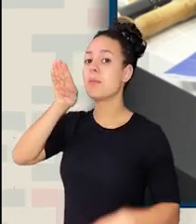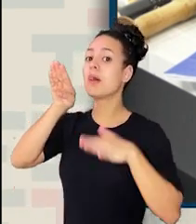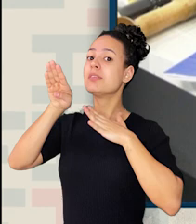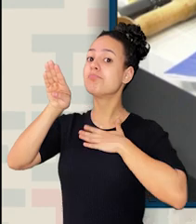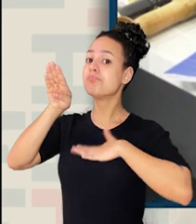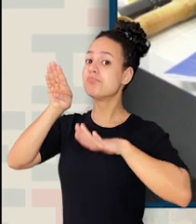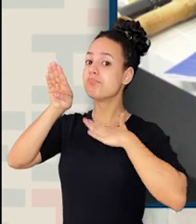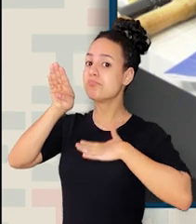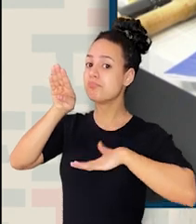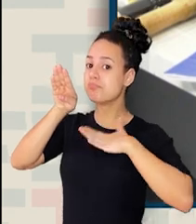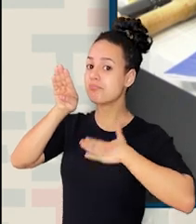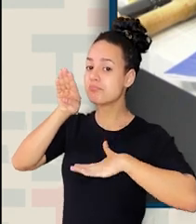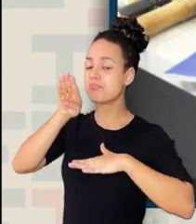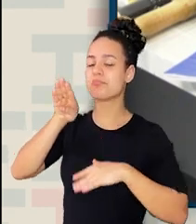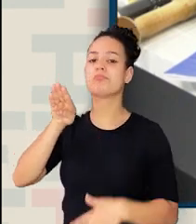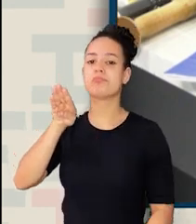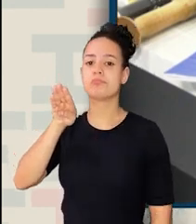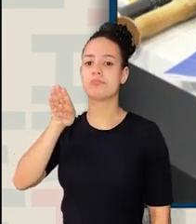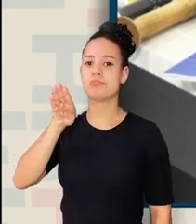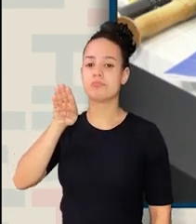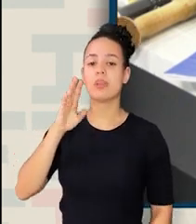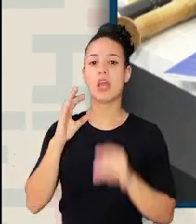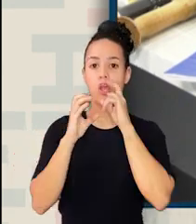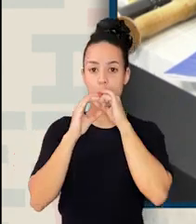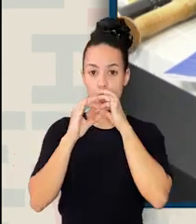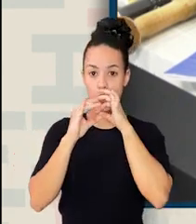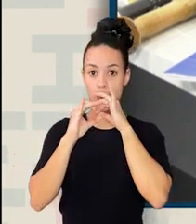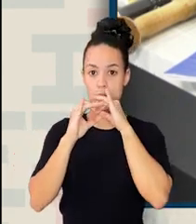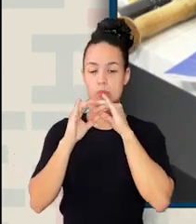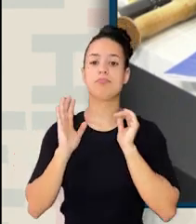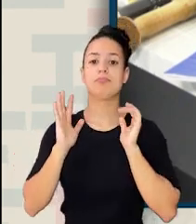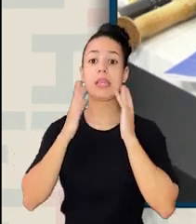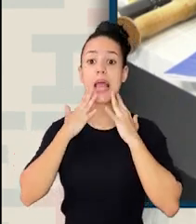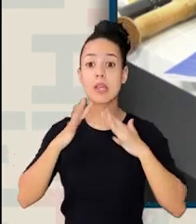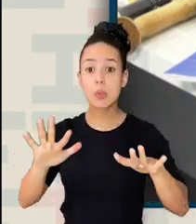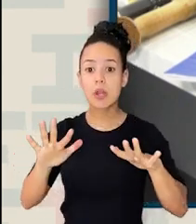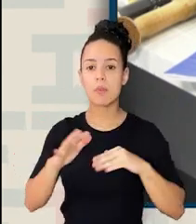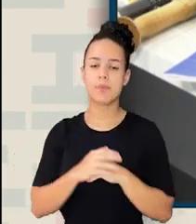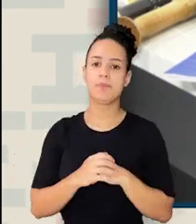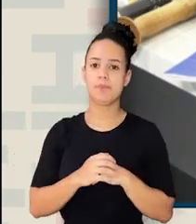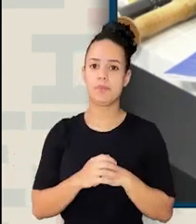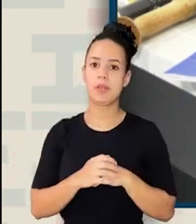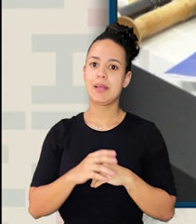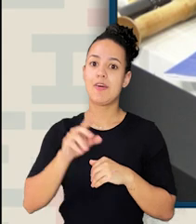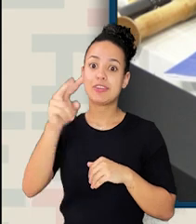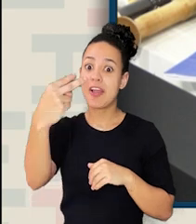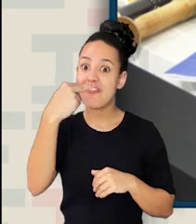relaxada. Posição do flautista. Tá?